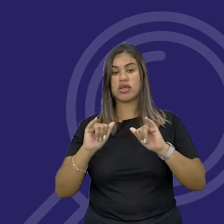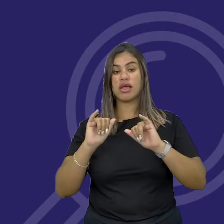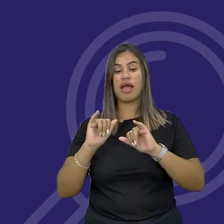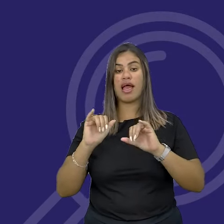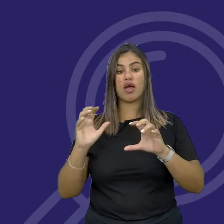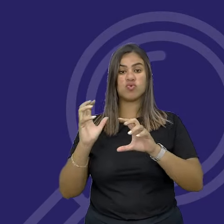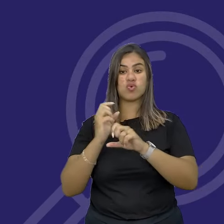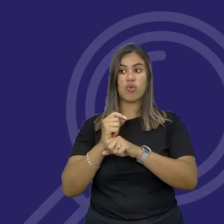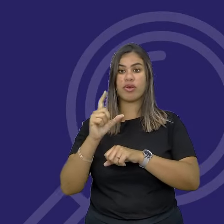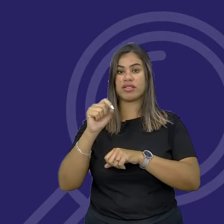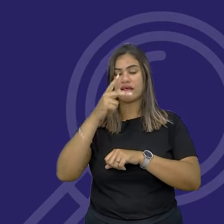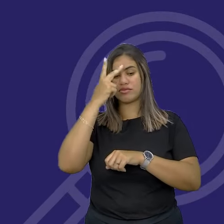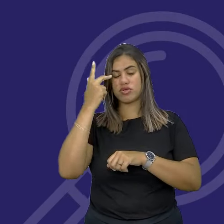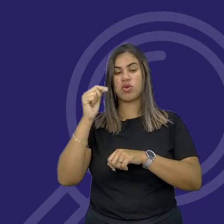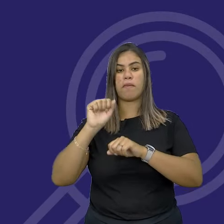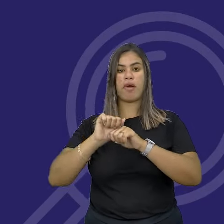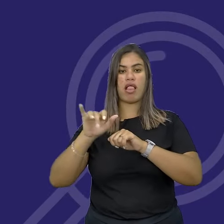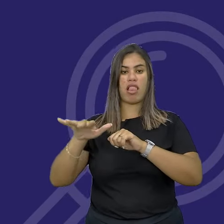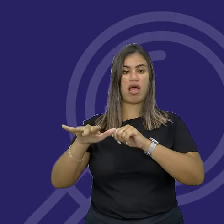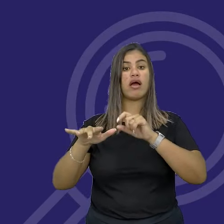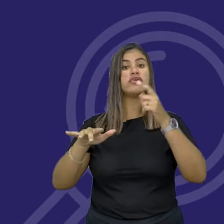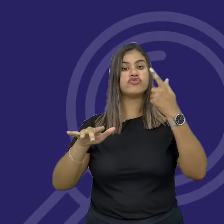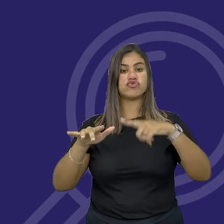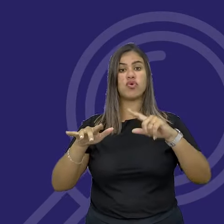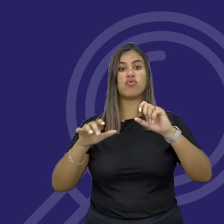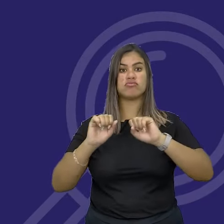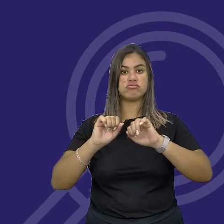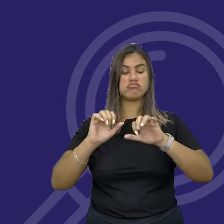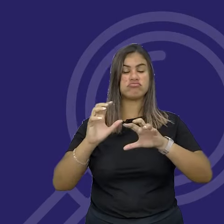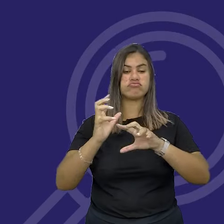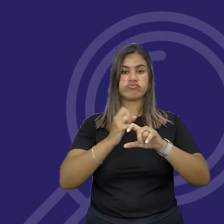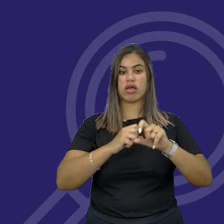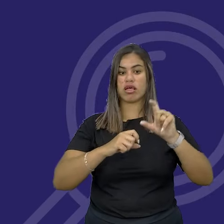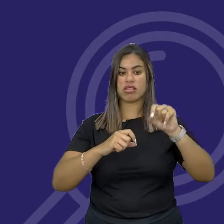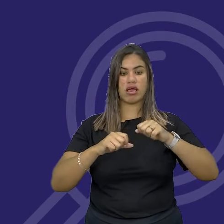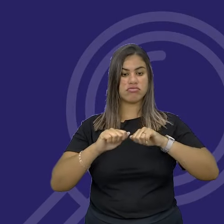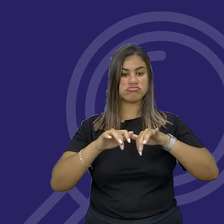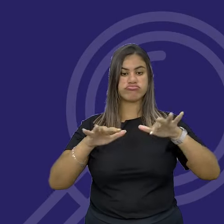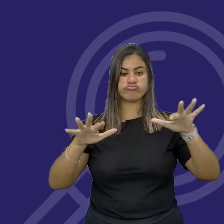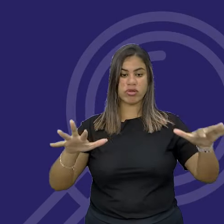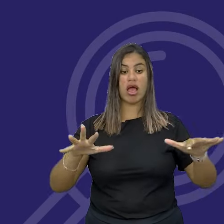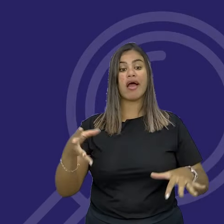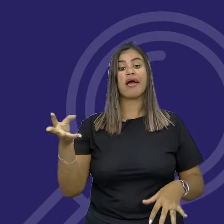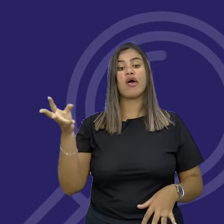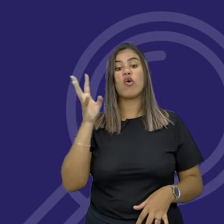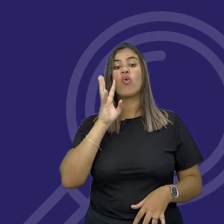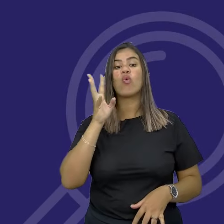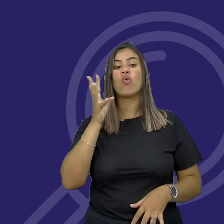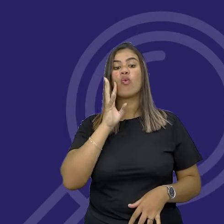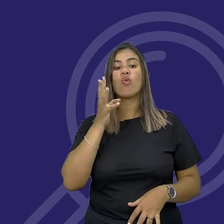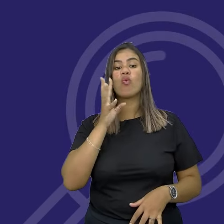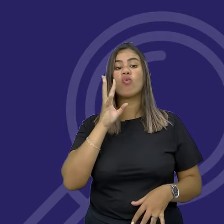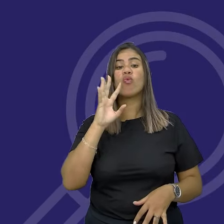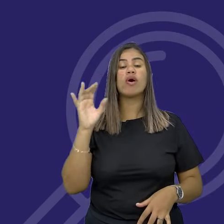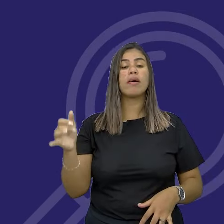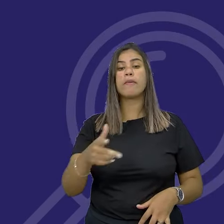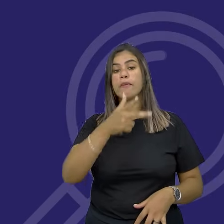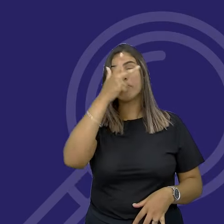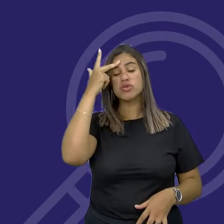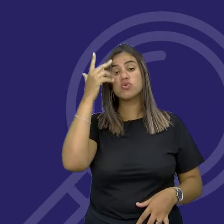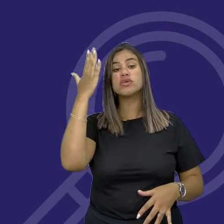delas contaram para mais 10 e assim por diante, até o terceiro dia. E na quarta-feira ele quer saber